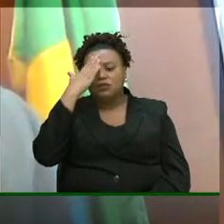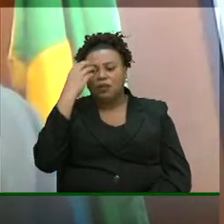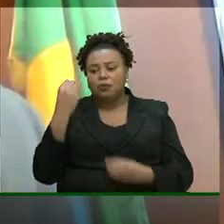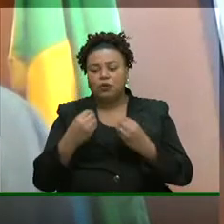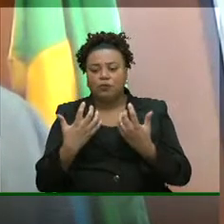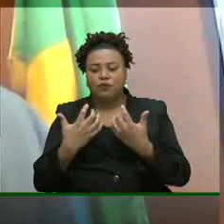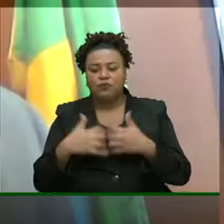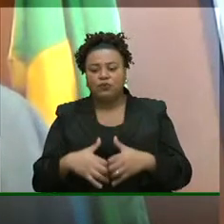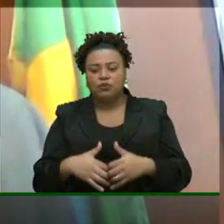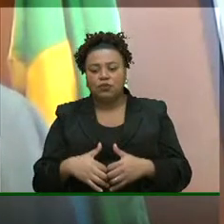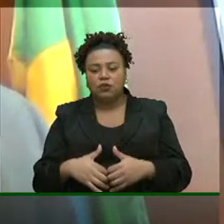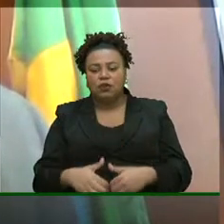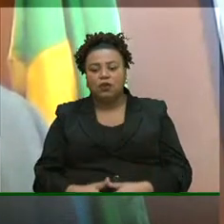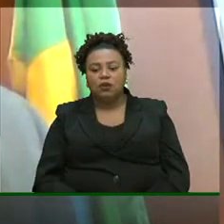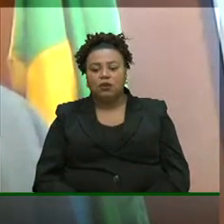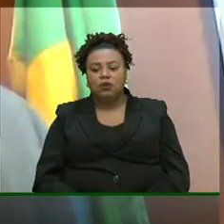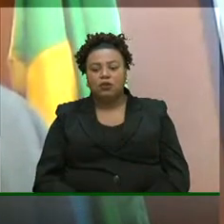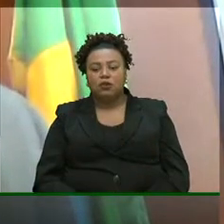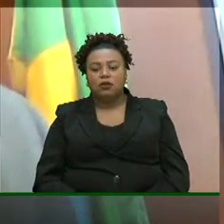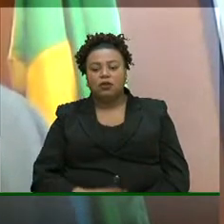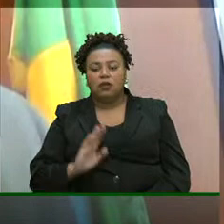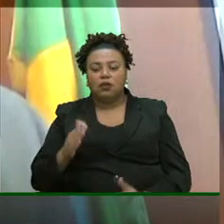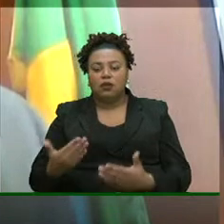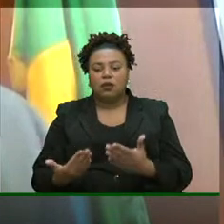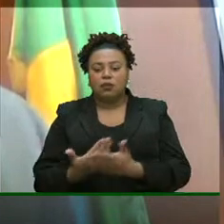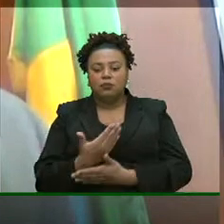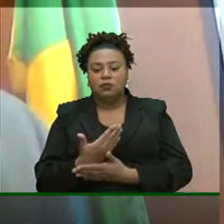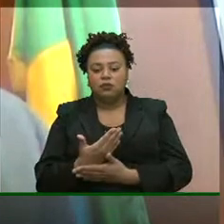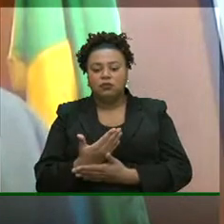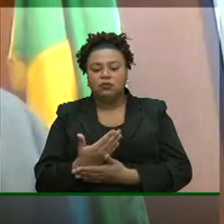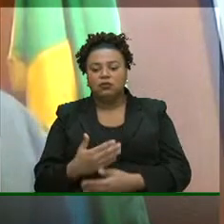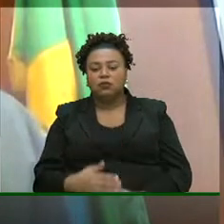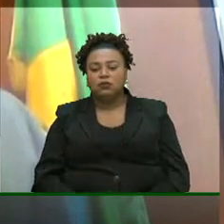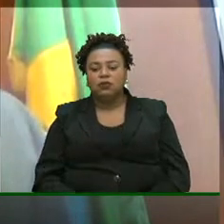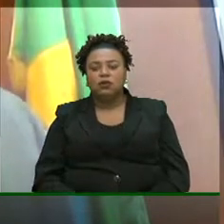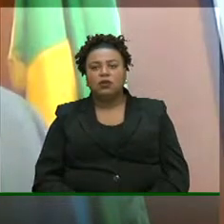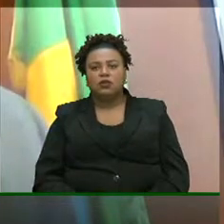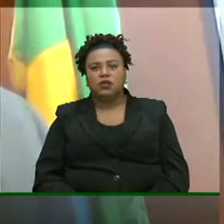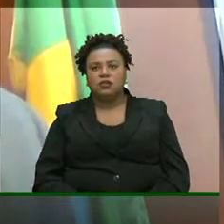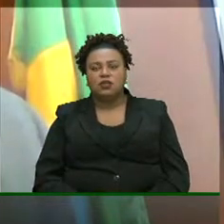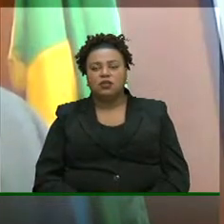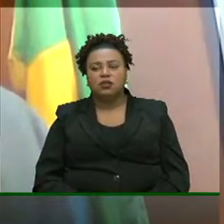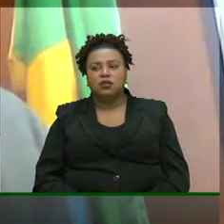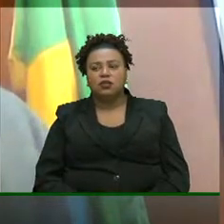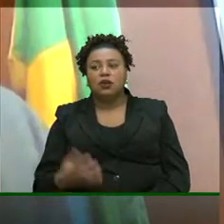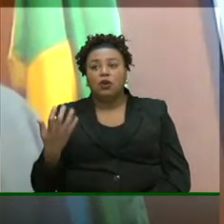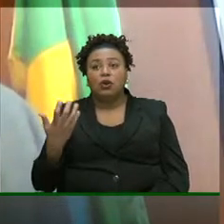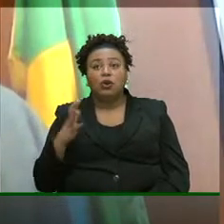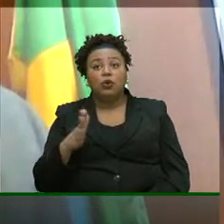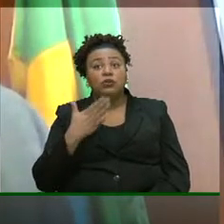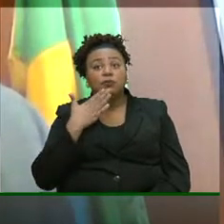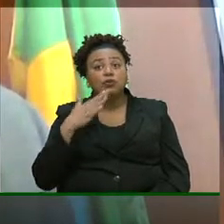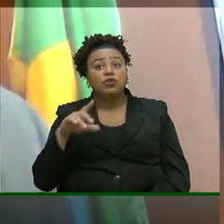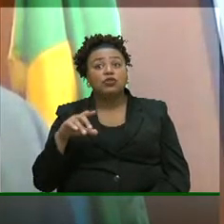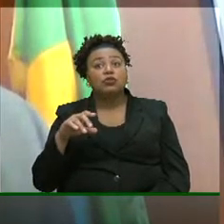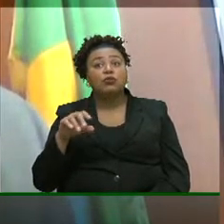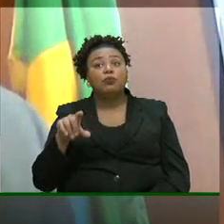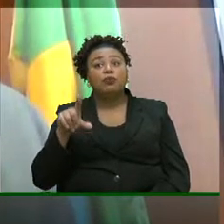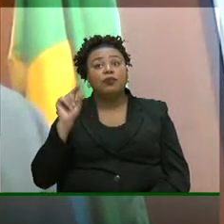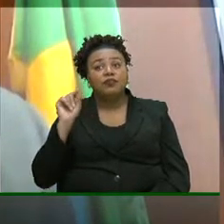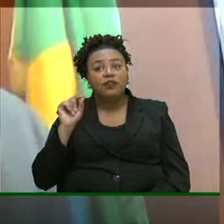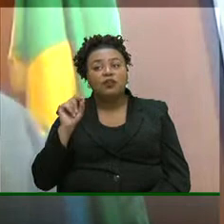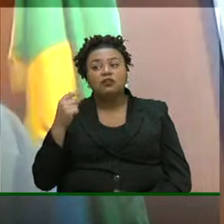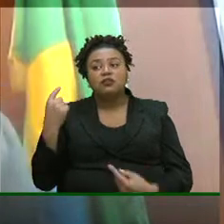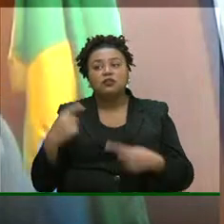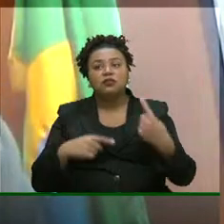funciona. Então, encaminho o voto da bancada do Partido Novo contra o requerimento de preferência e a favor da discussão